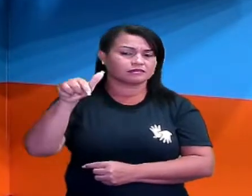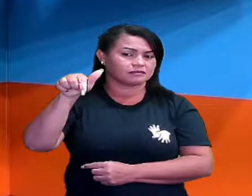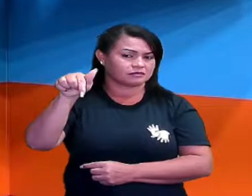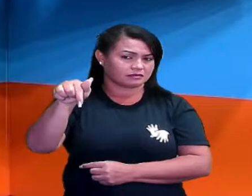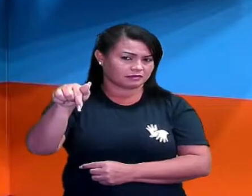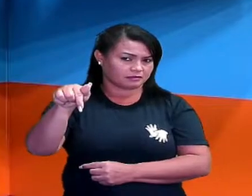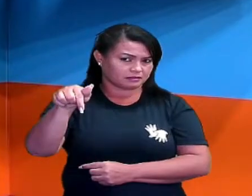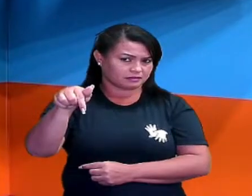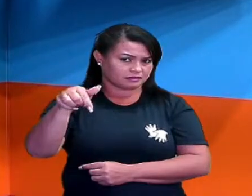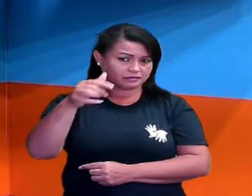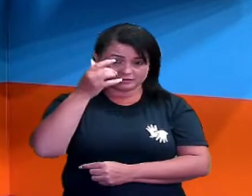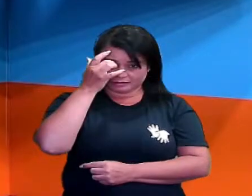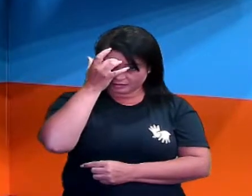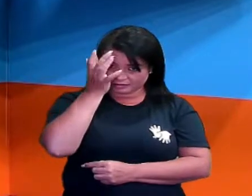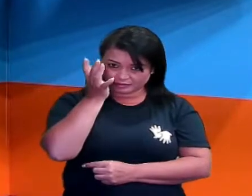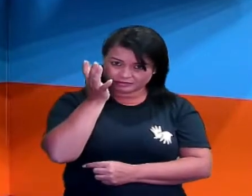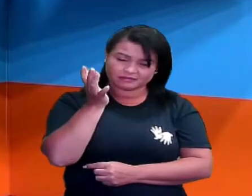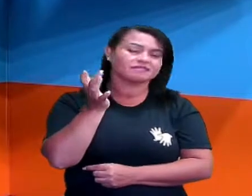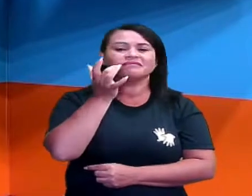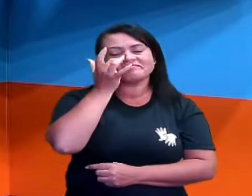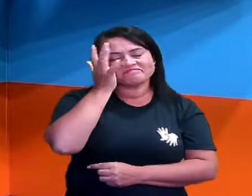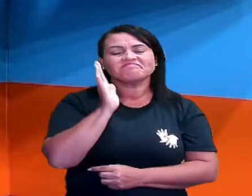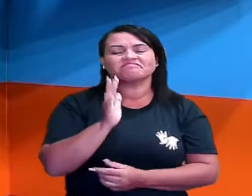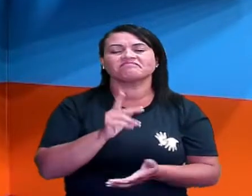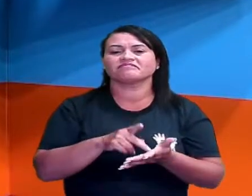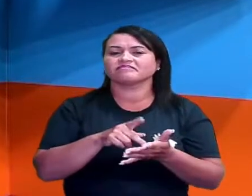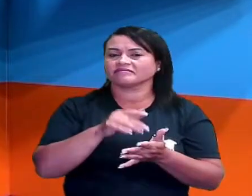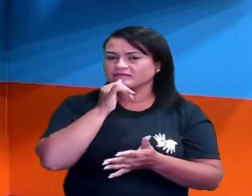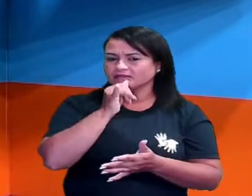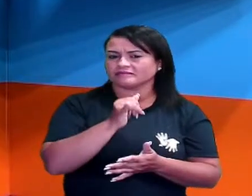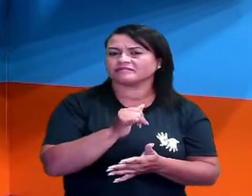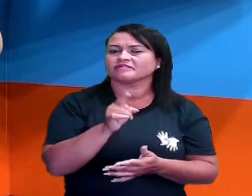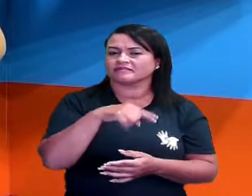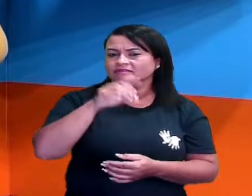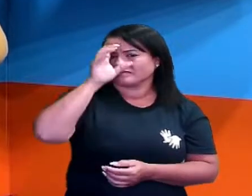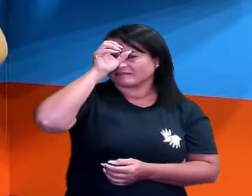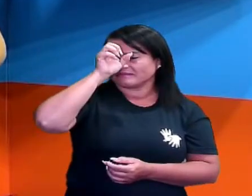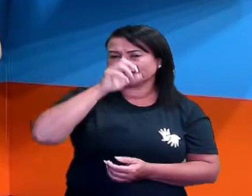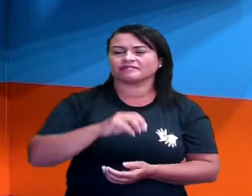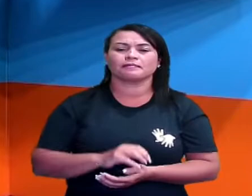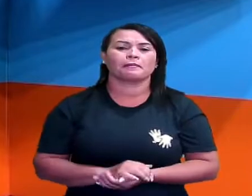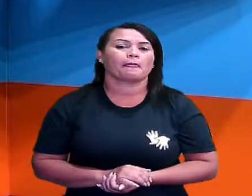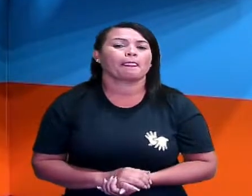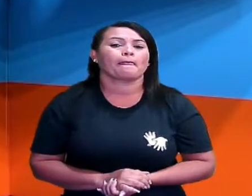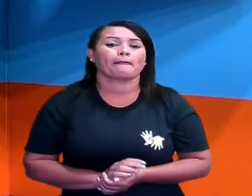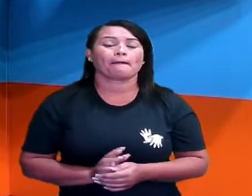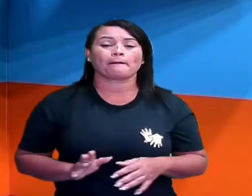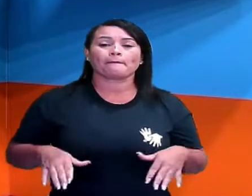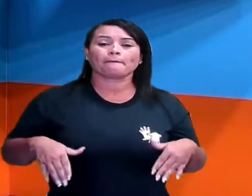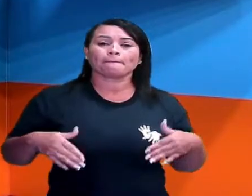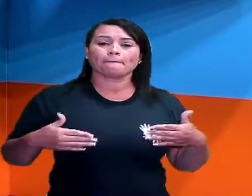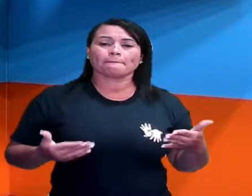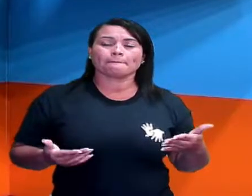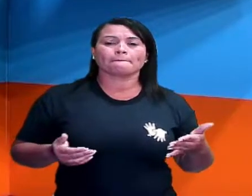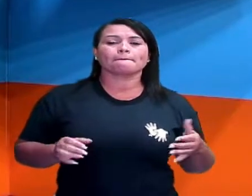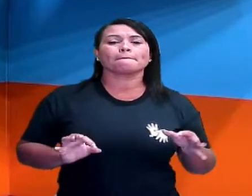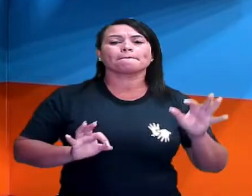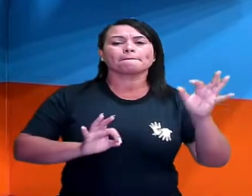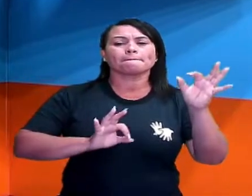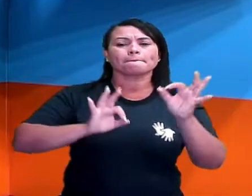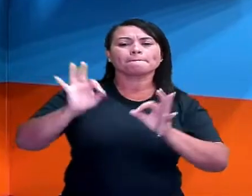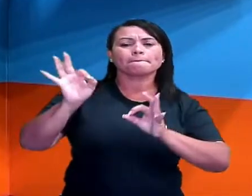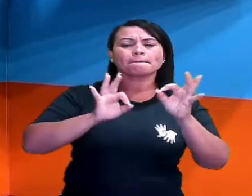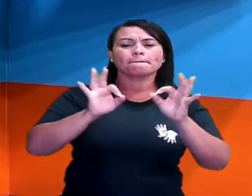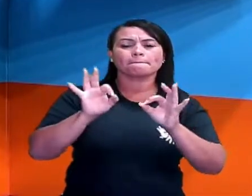1327. Não é fácil? Fácil demais, não é? Isso é vocês? Vocês iam aprender? Ó, ordem e